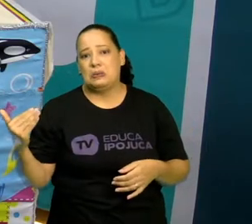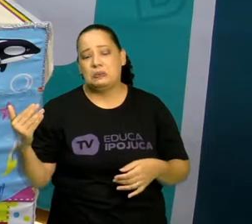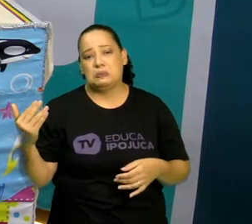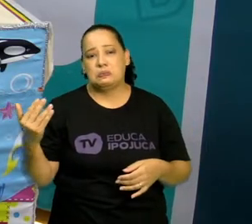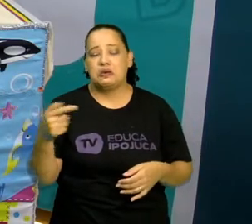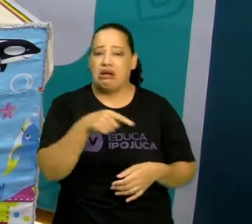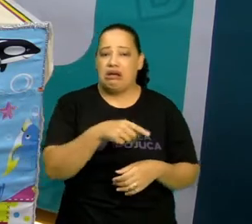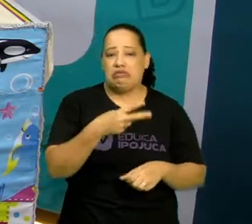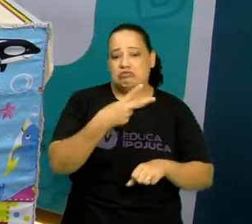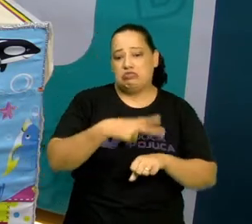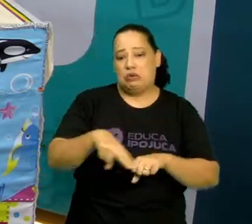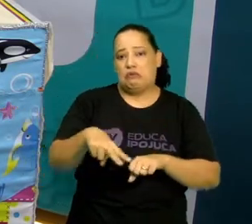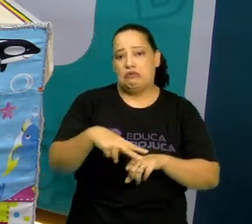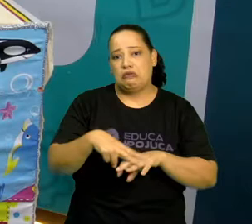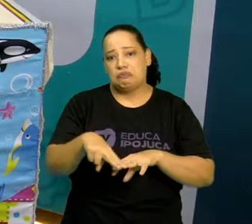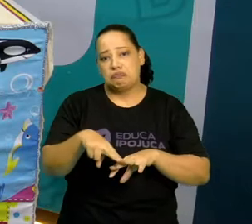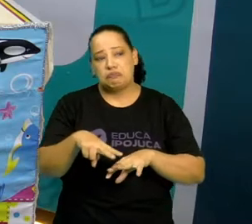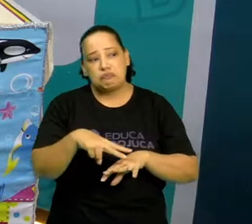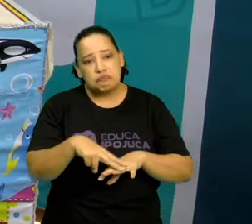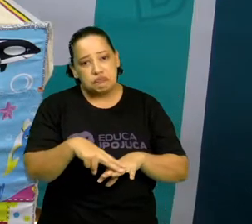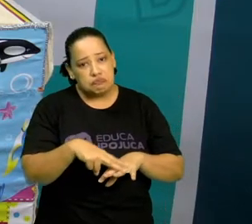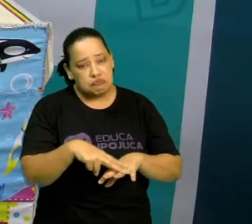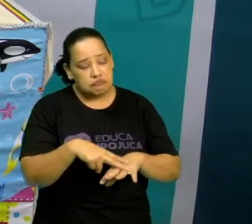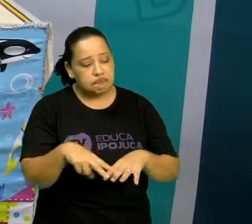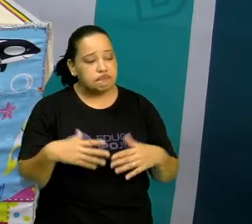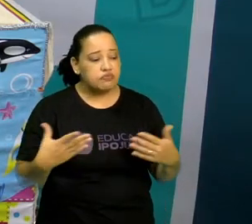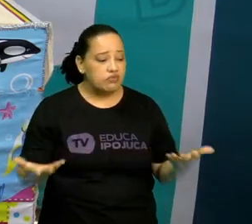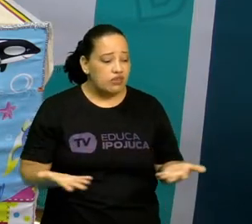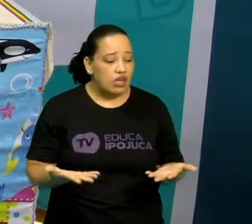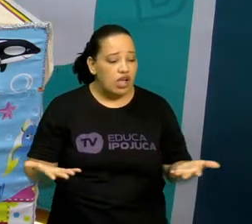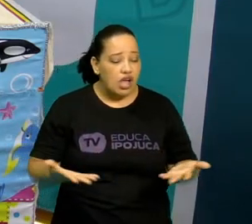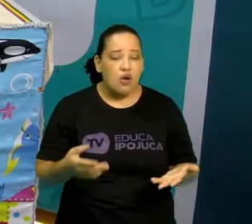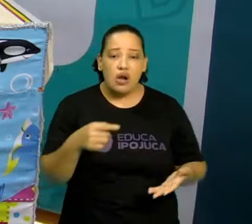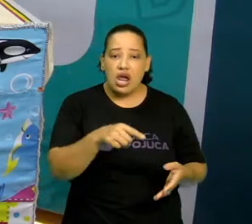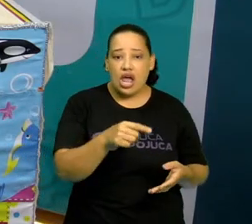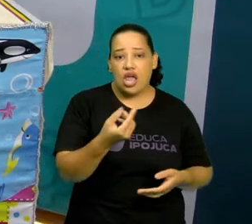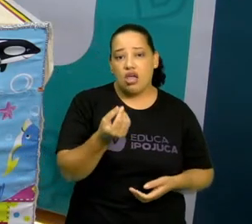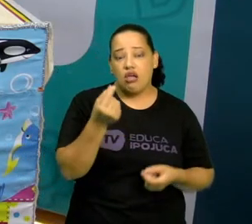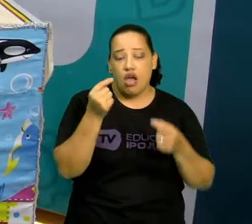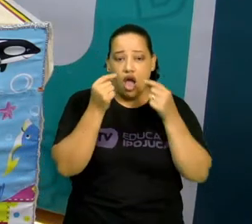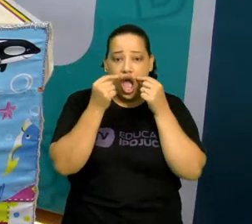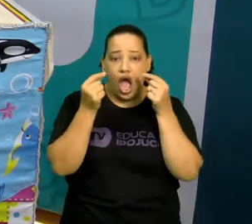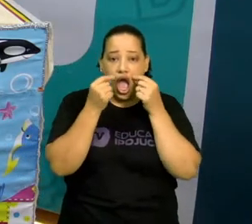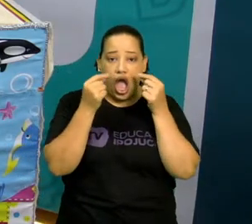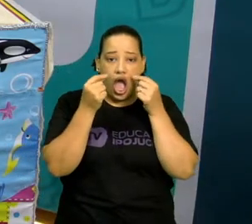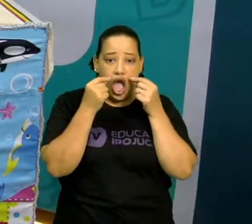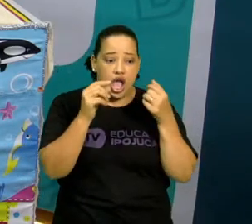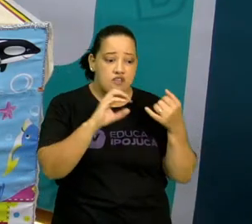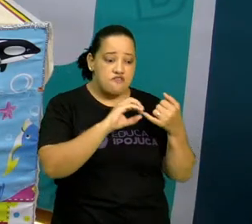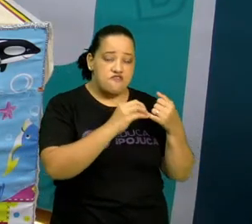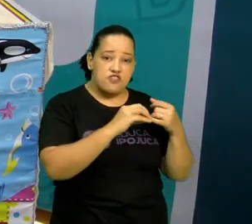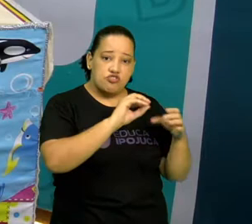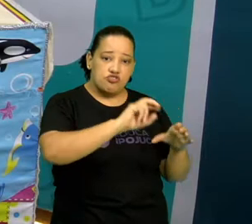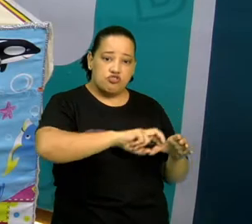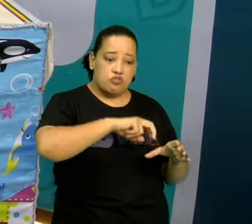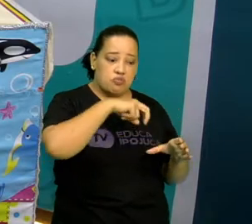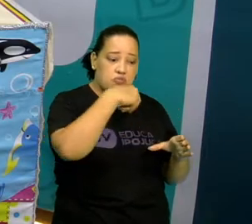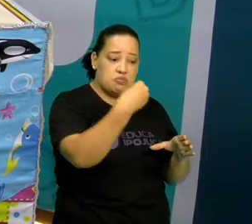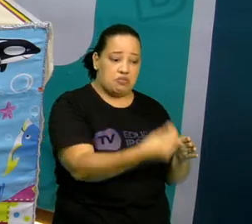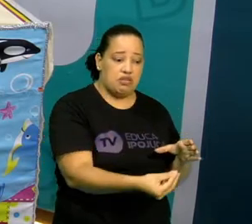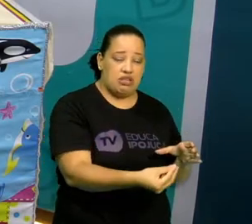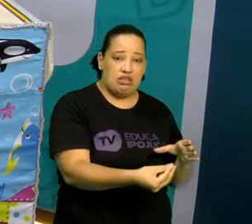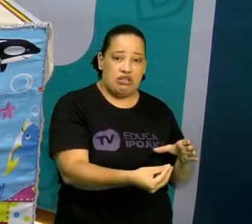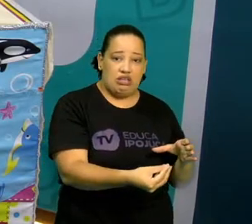era mais solteira. É, né? Aí o rato que caiu dentro do feijão morreu. Virou uma